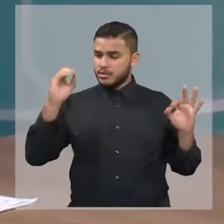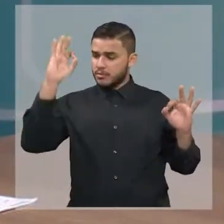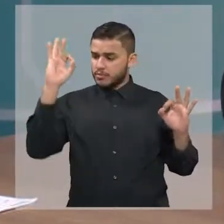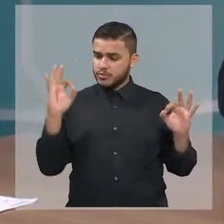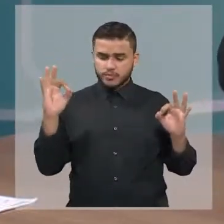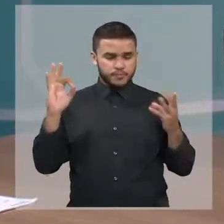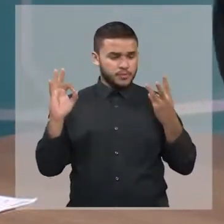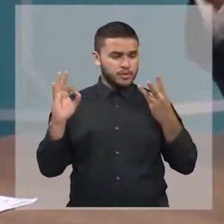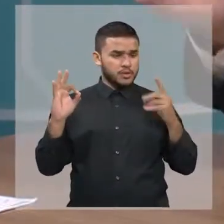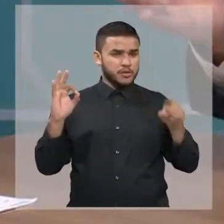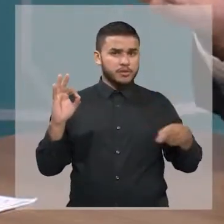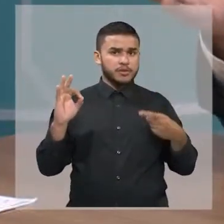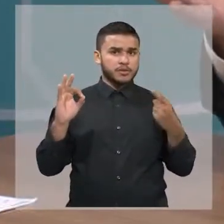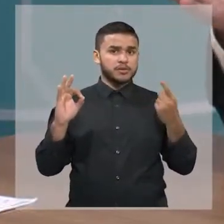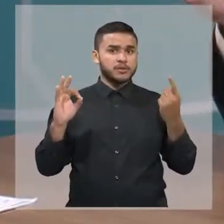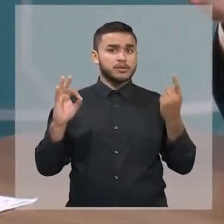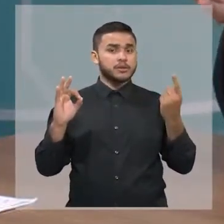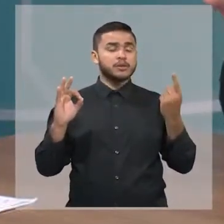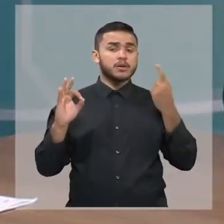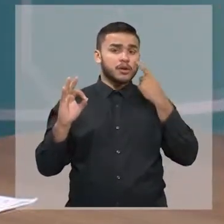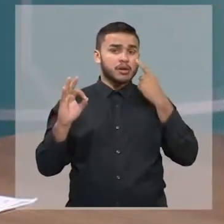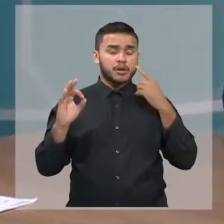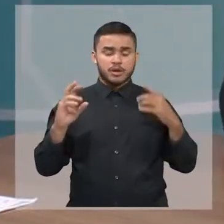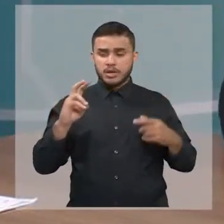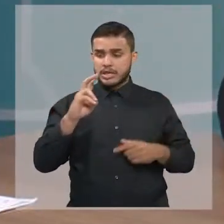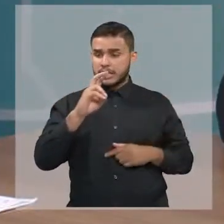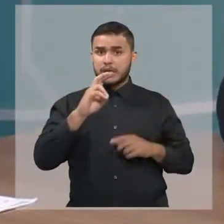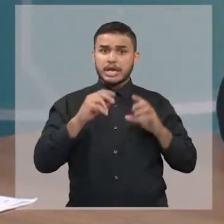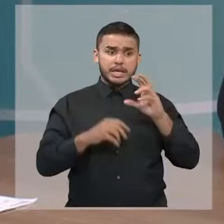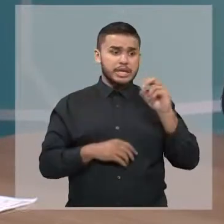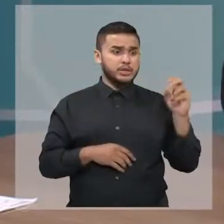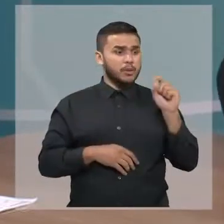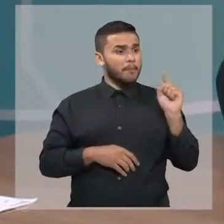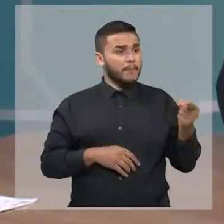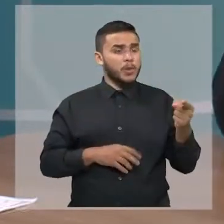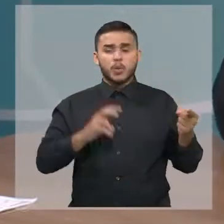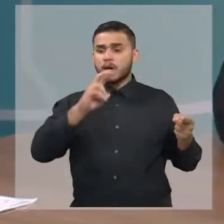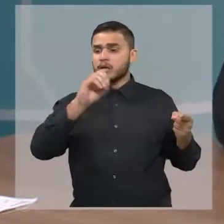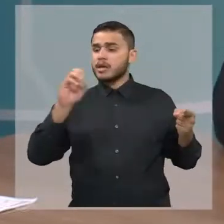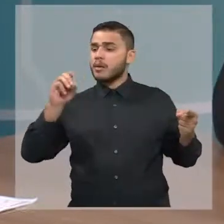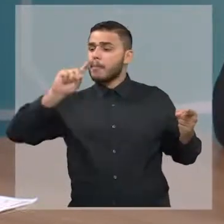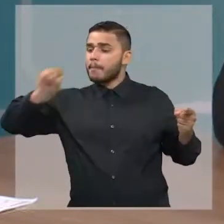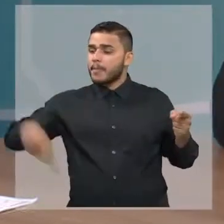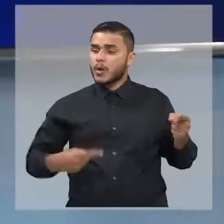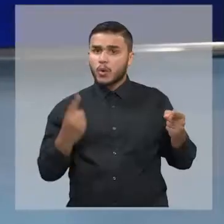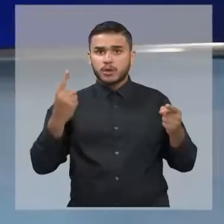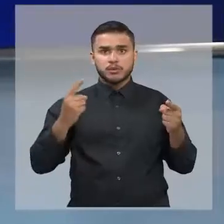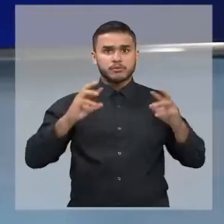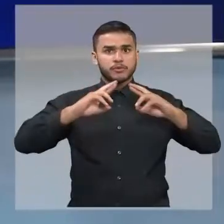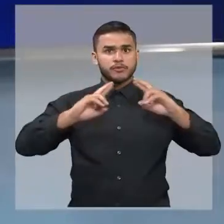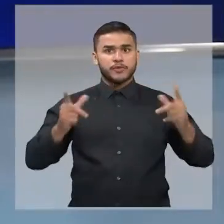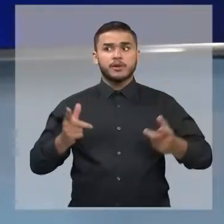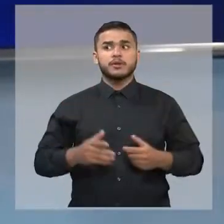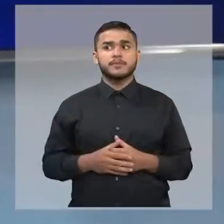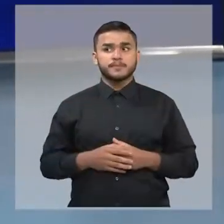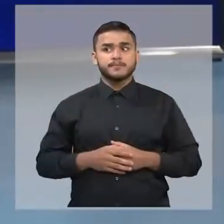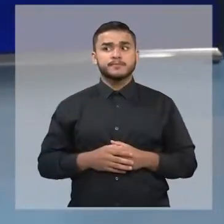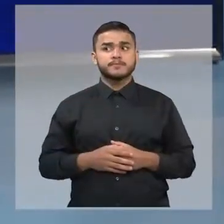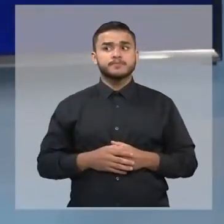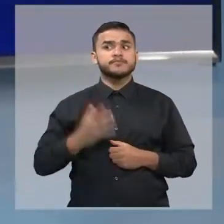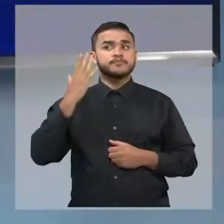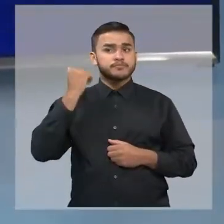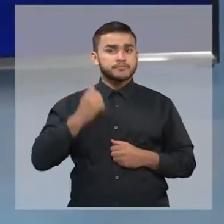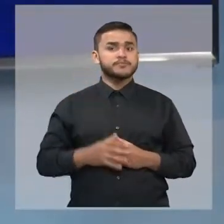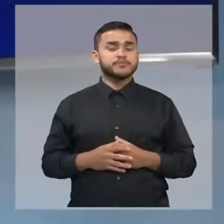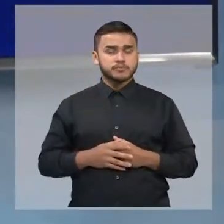como 500 mil para 500 milhões também, que foi outro erro cometido recentemente, é uma diferença muito grande. Agora, é